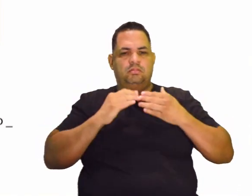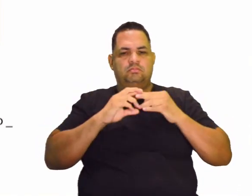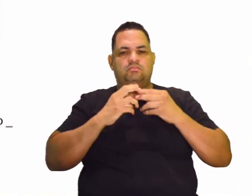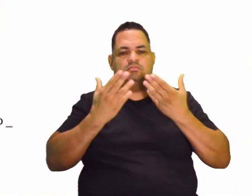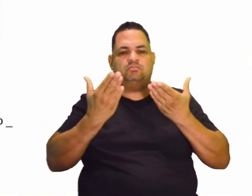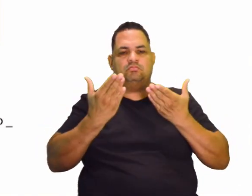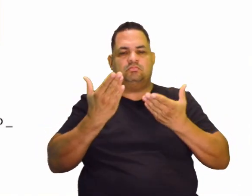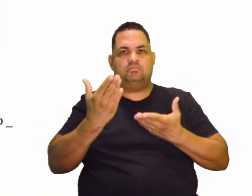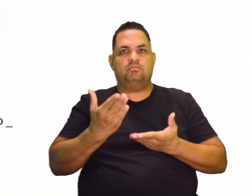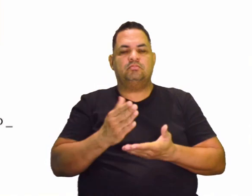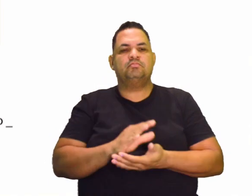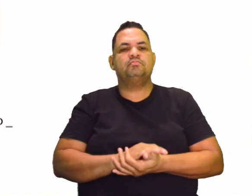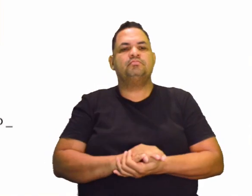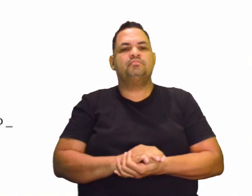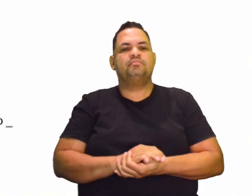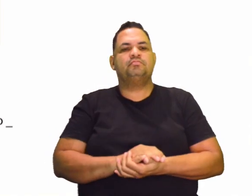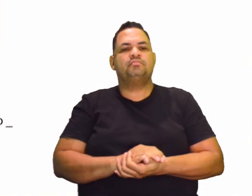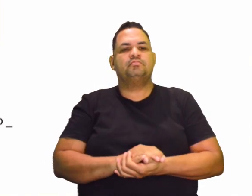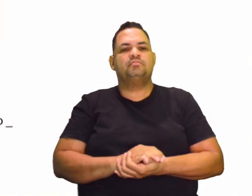grandiosas,